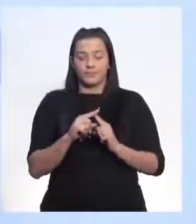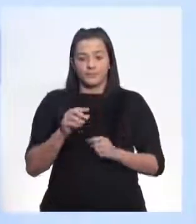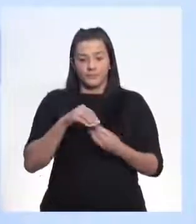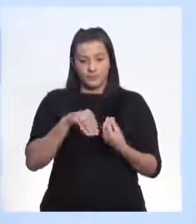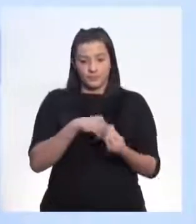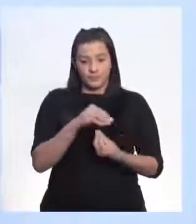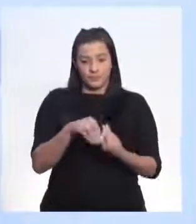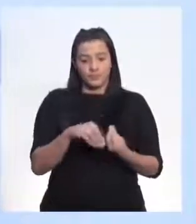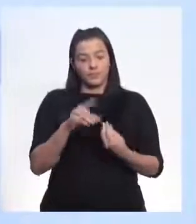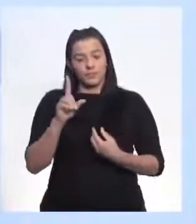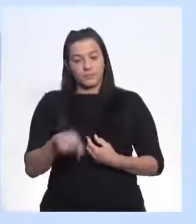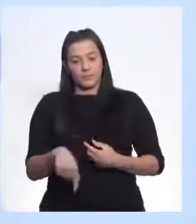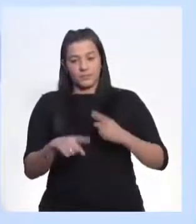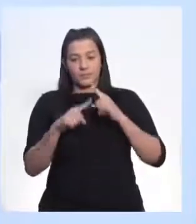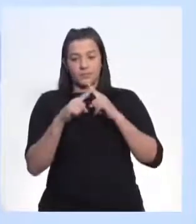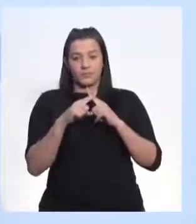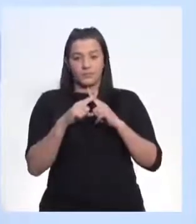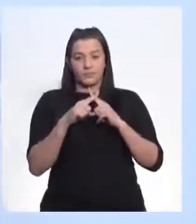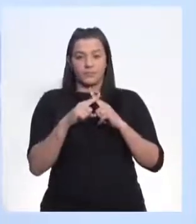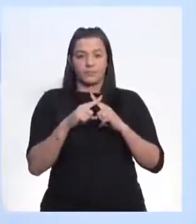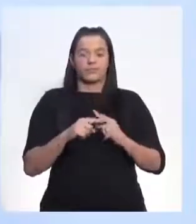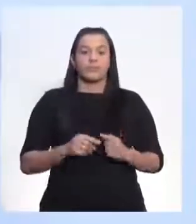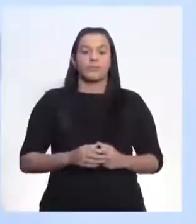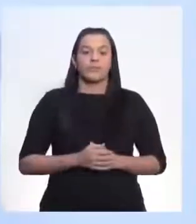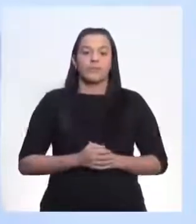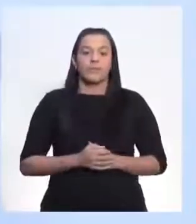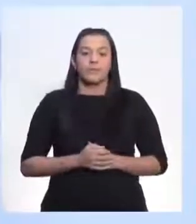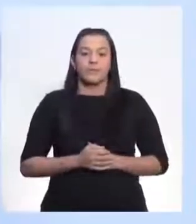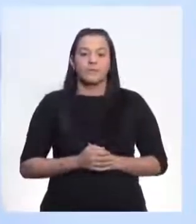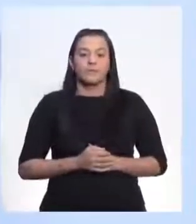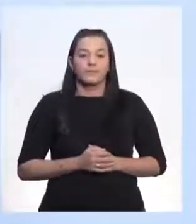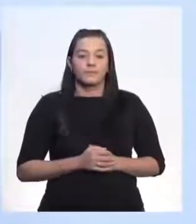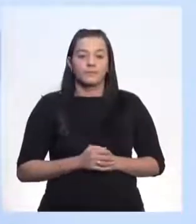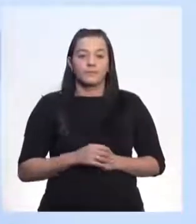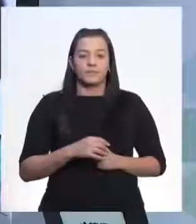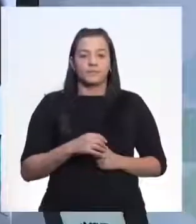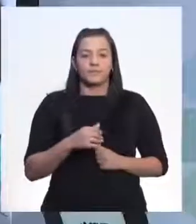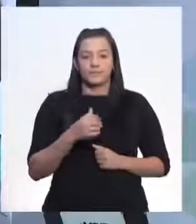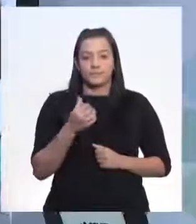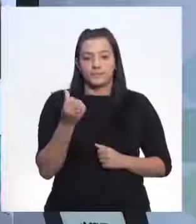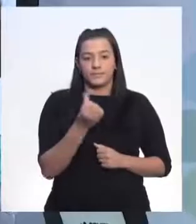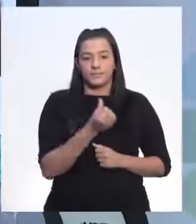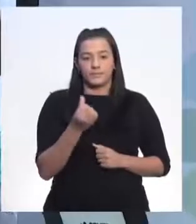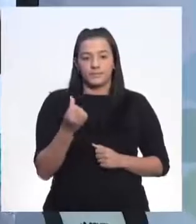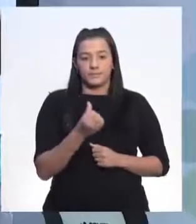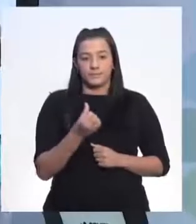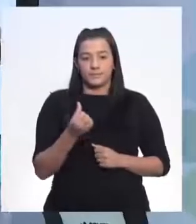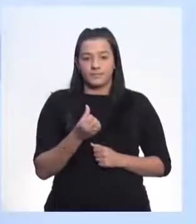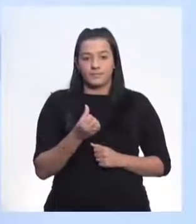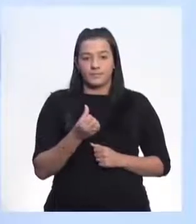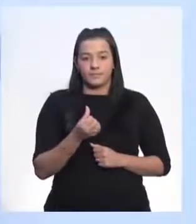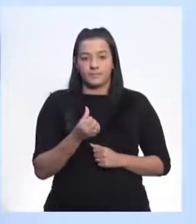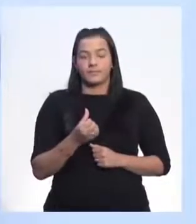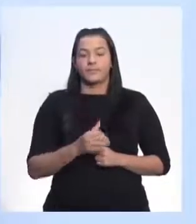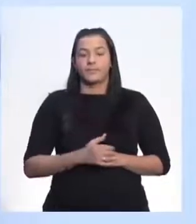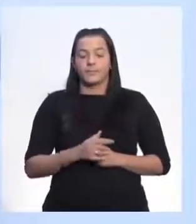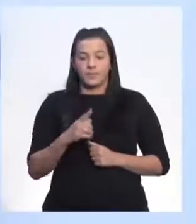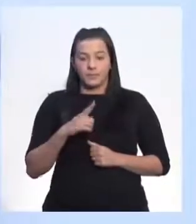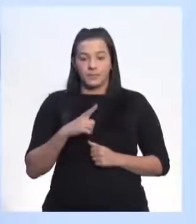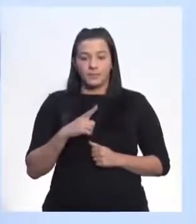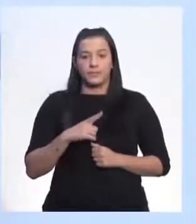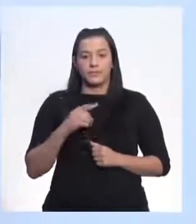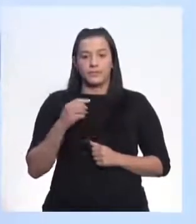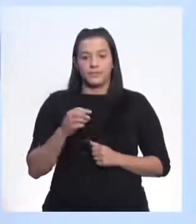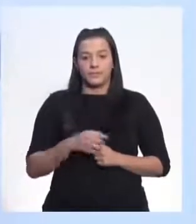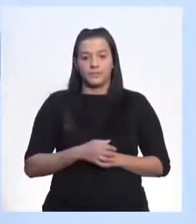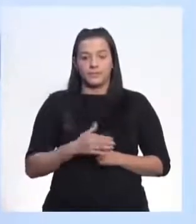É o princípio multiplicativo. Um desse com todos os 120, o segundo desse com todos os 120, mais o